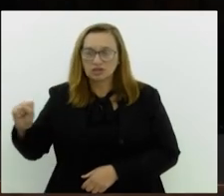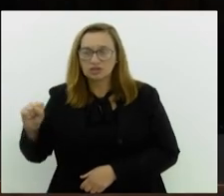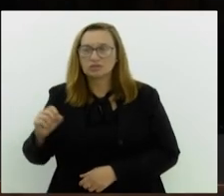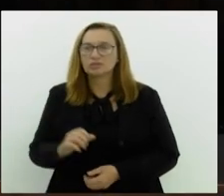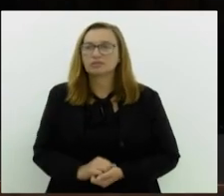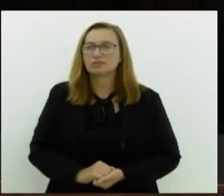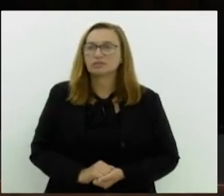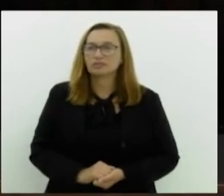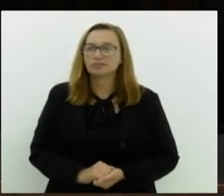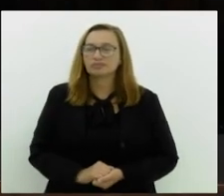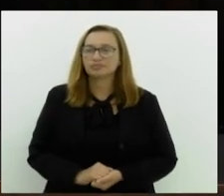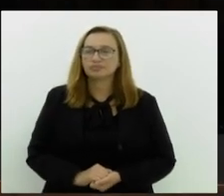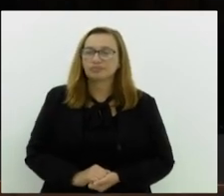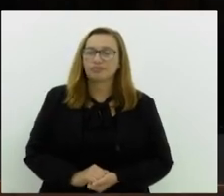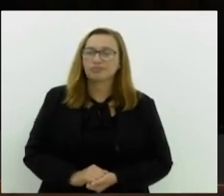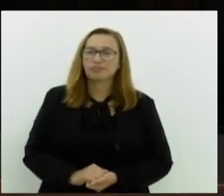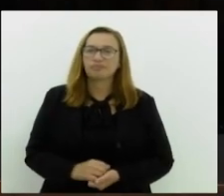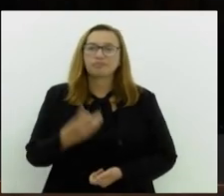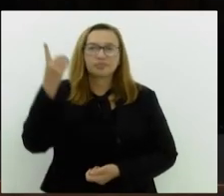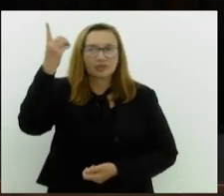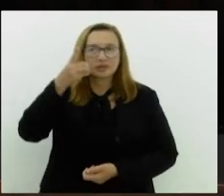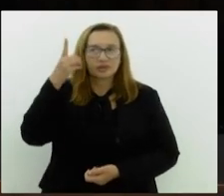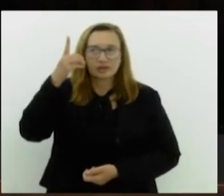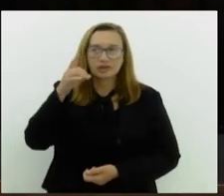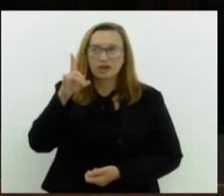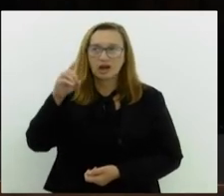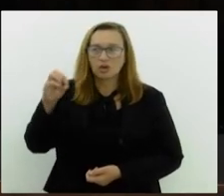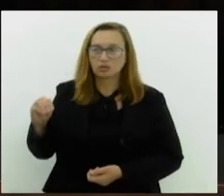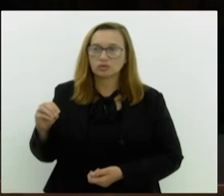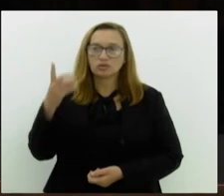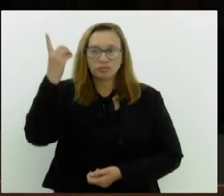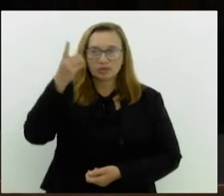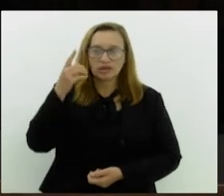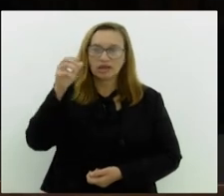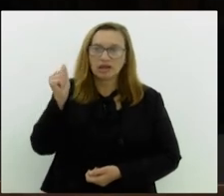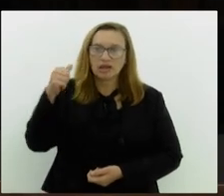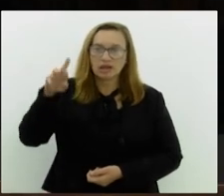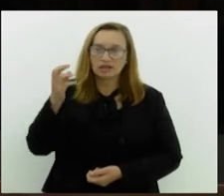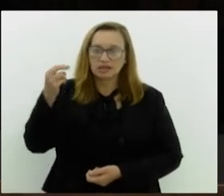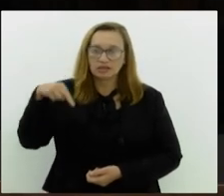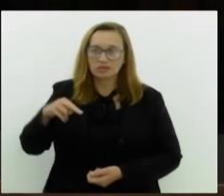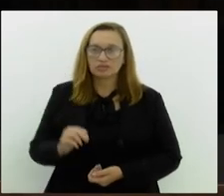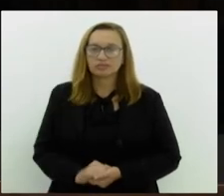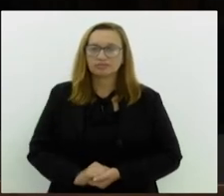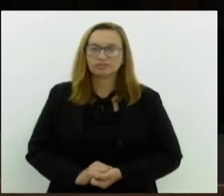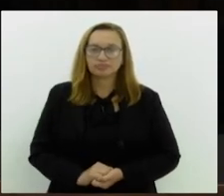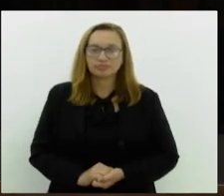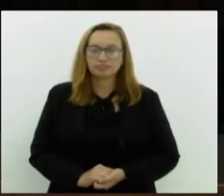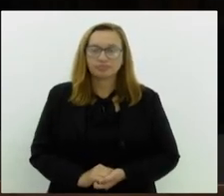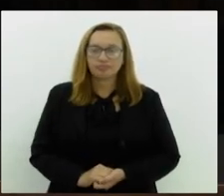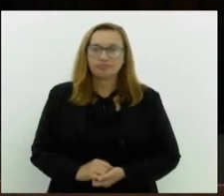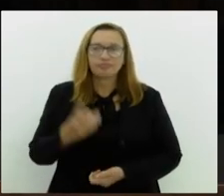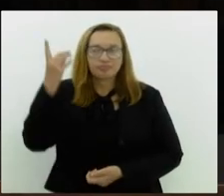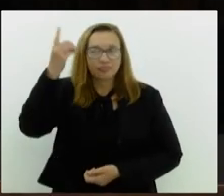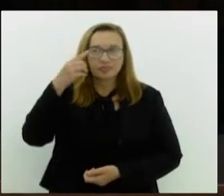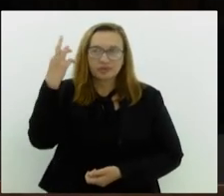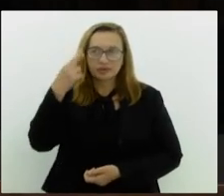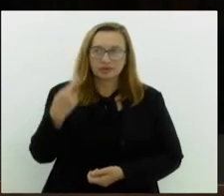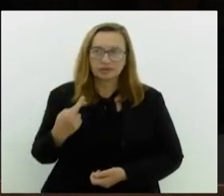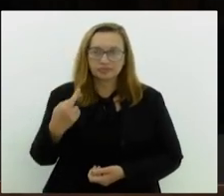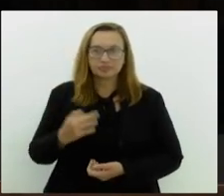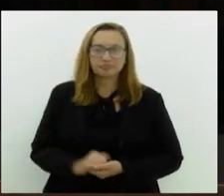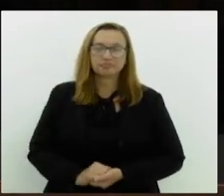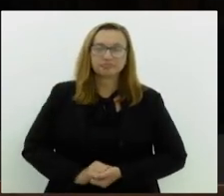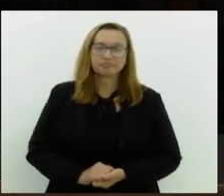Cozolino, deputado Cláudio Caiado, deputado Anderson Moraes, deputada Renata Souza.